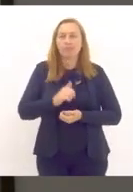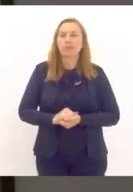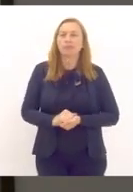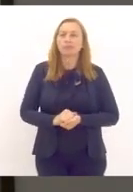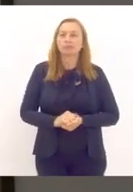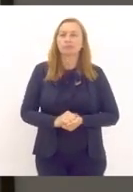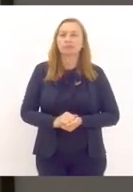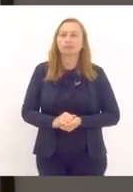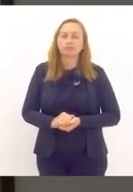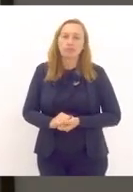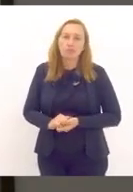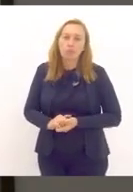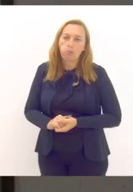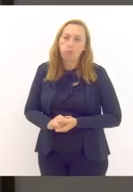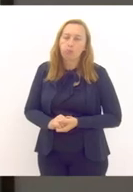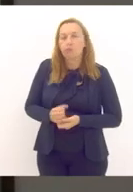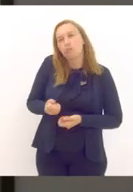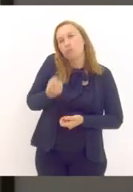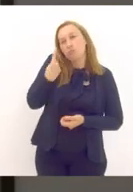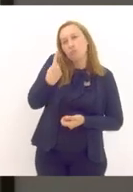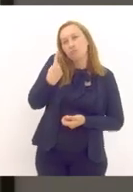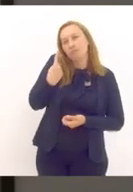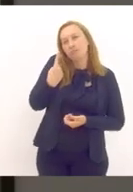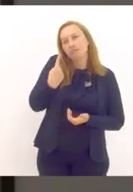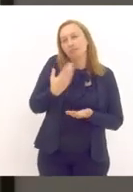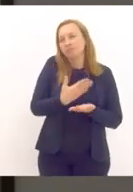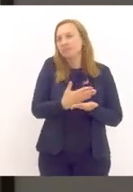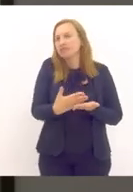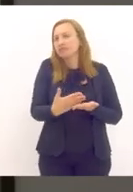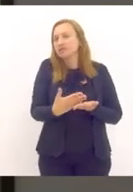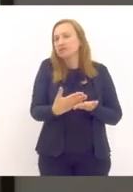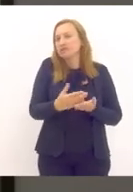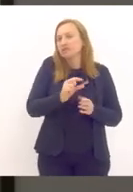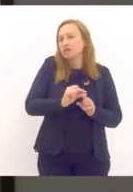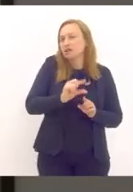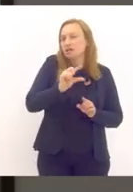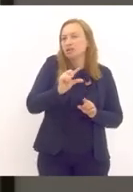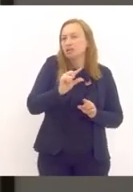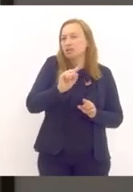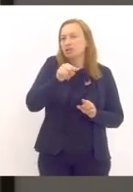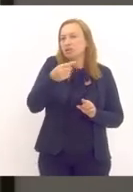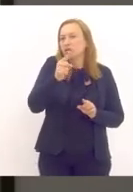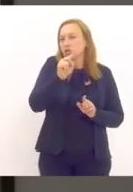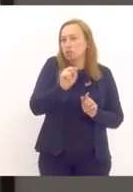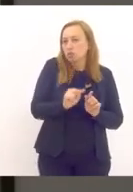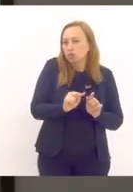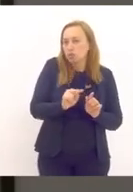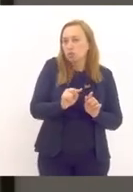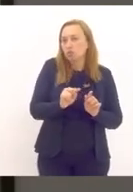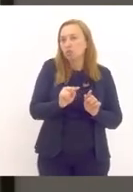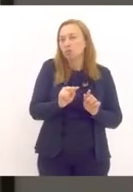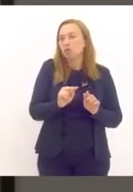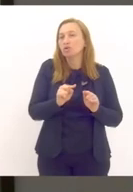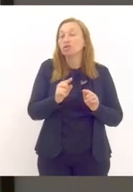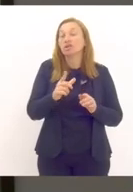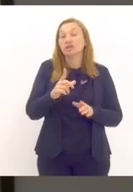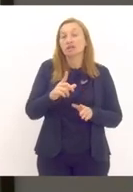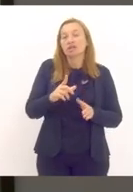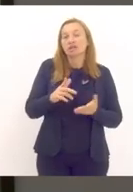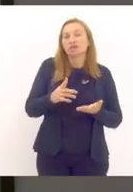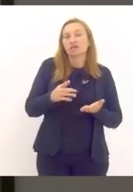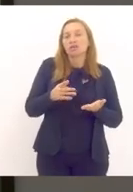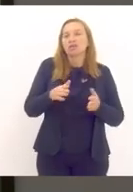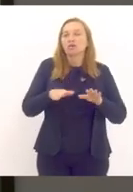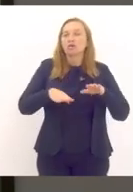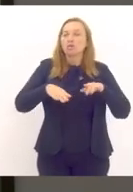talvez estejam achando estranho ela ter começado alto e depois ir diminuindo. Isso tem muito a ver com o movimento que a